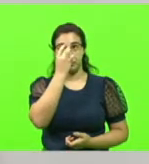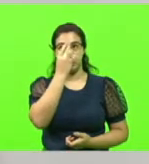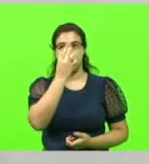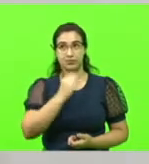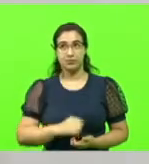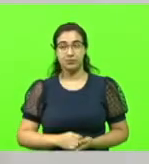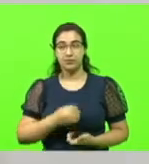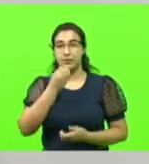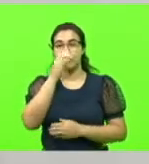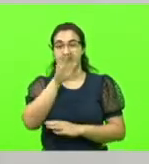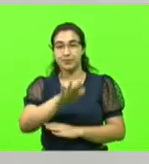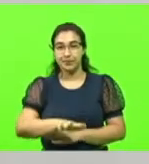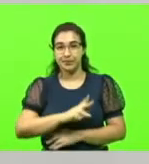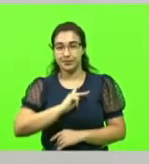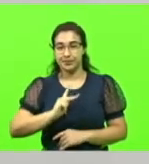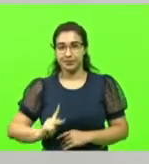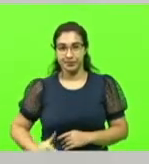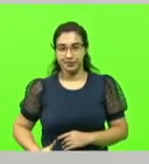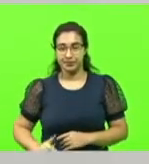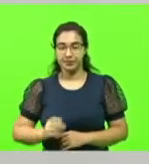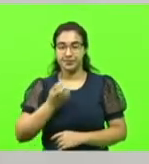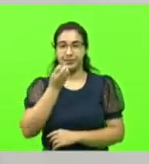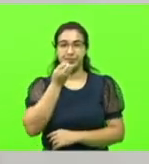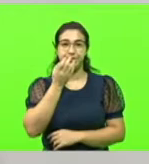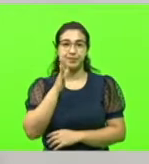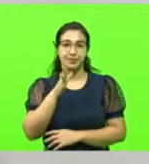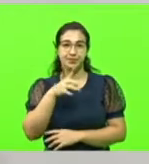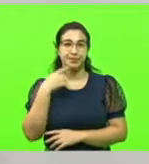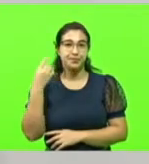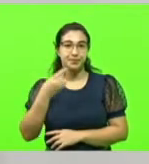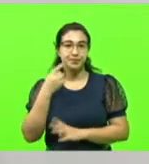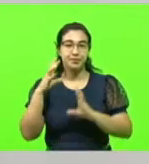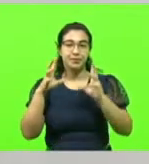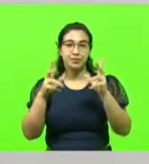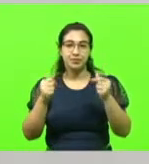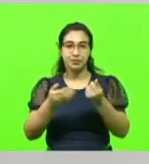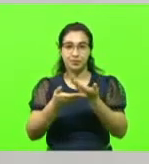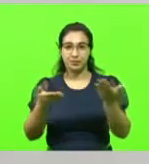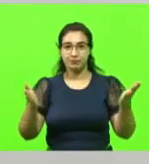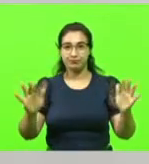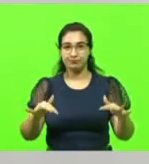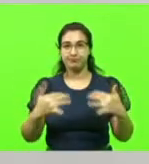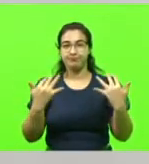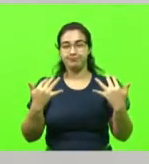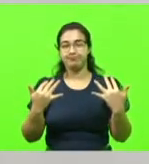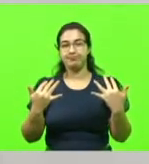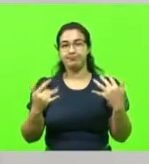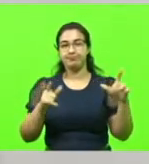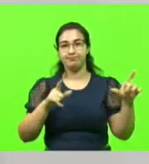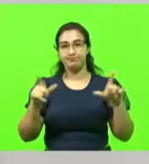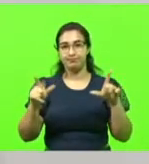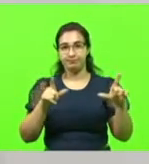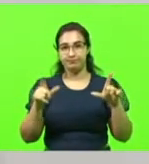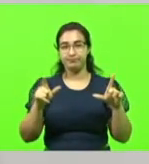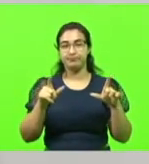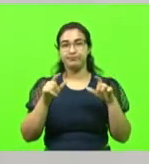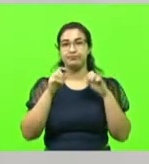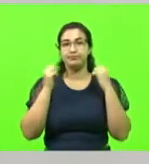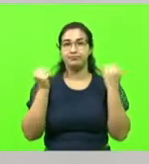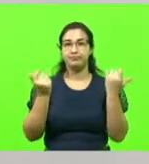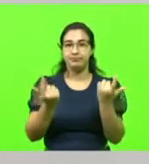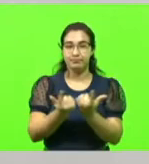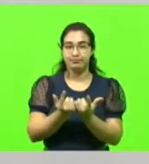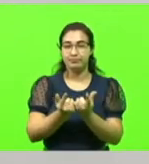Boa tarde, presidente, boa tarde, deputados, boa tarde a todos aqueles que nos acompanham pela TVA, pelas demais